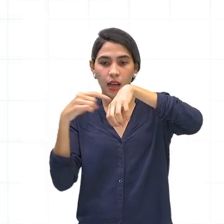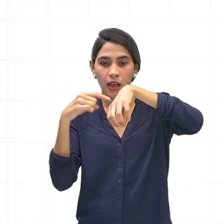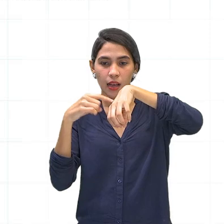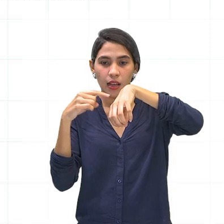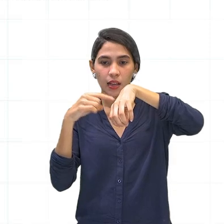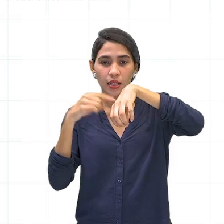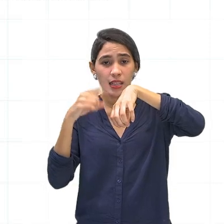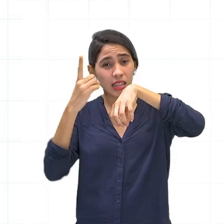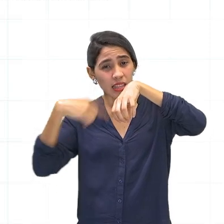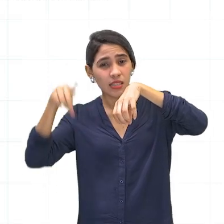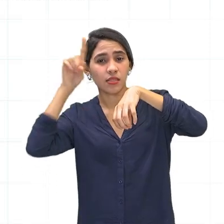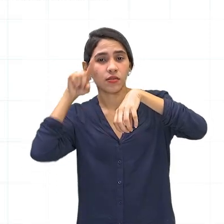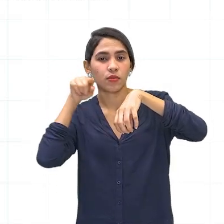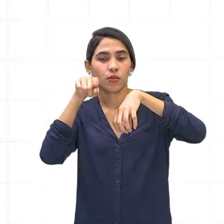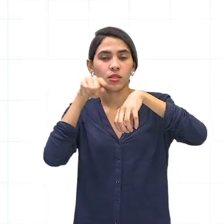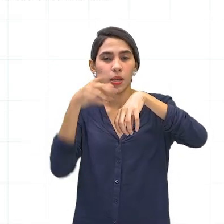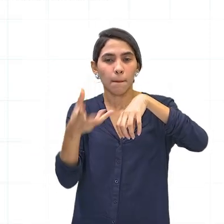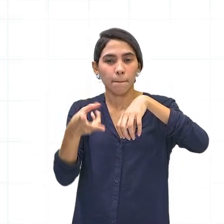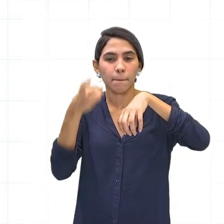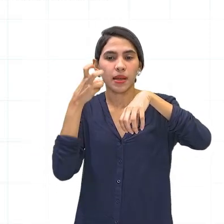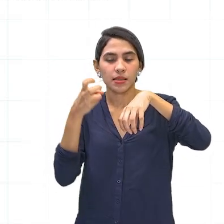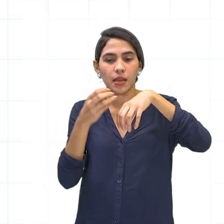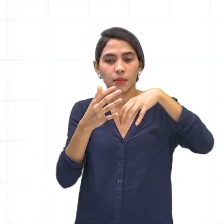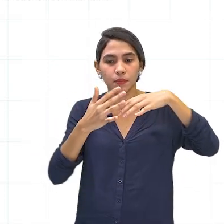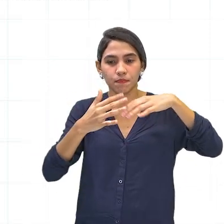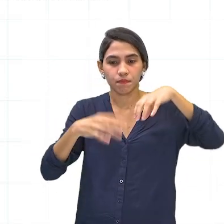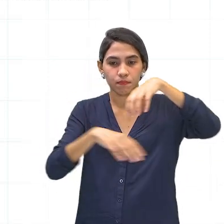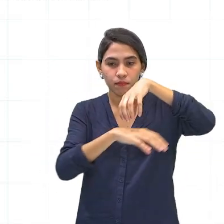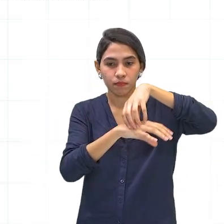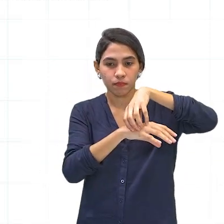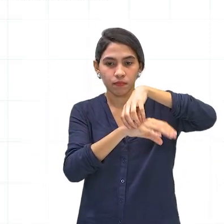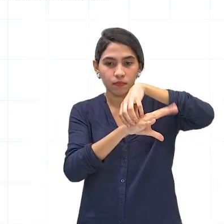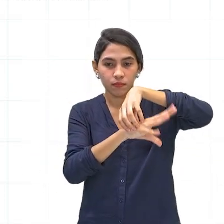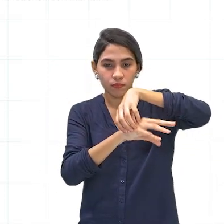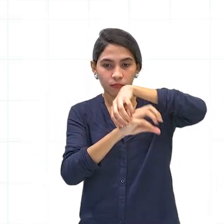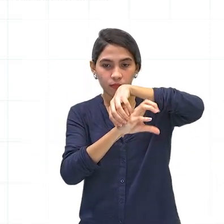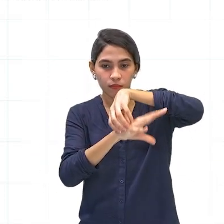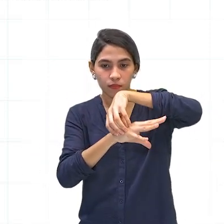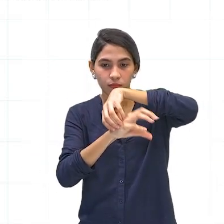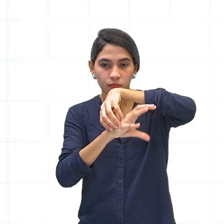Você observa a presença desses tentáculos, onde ele vai utilizar para se